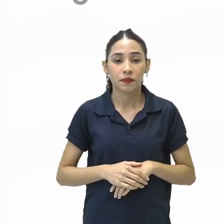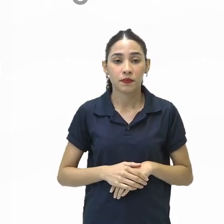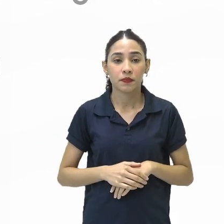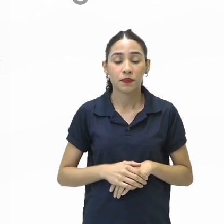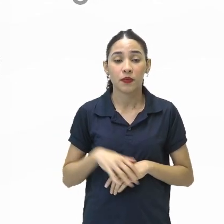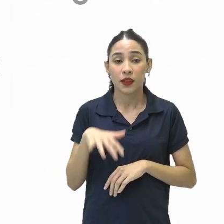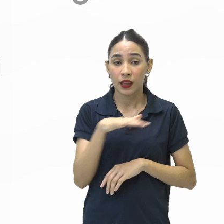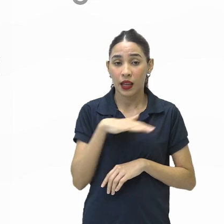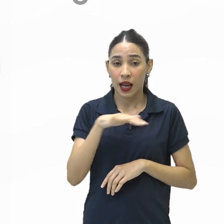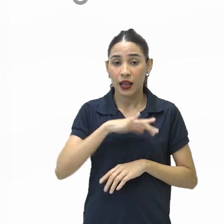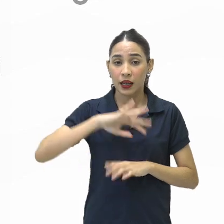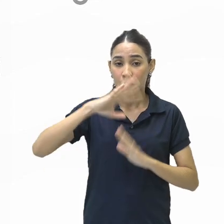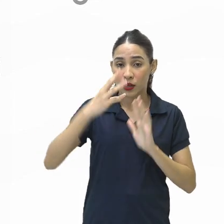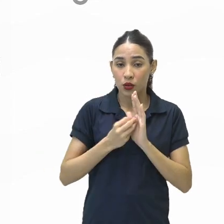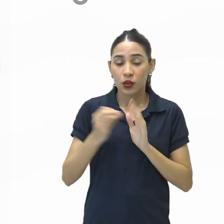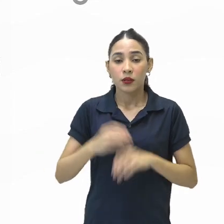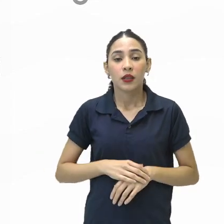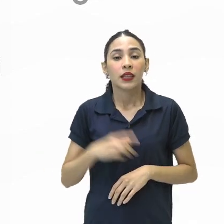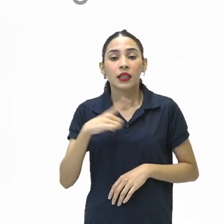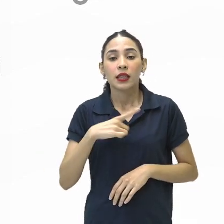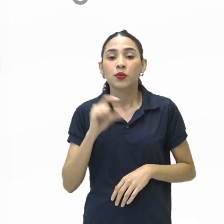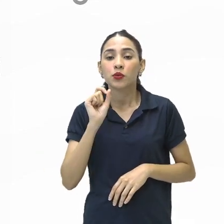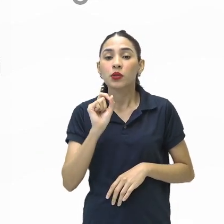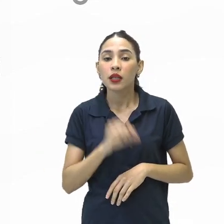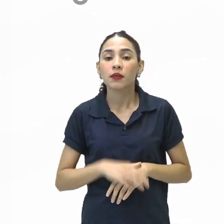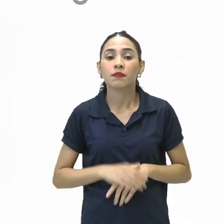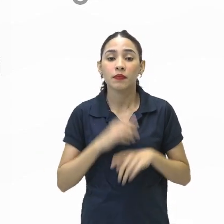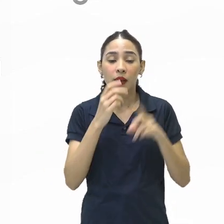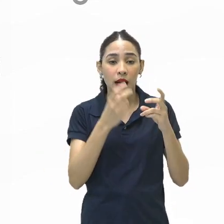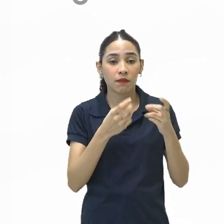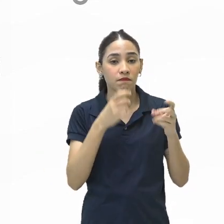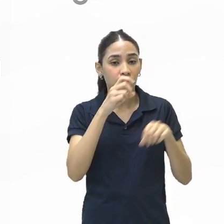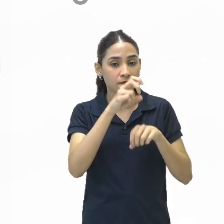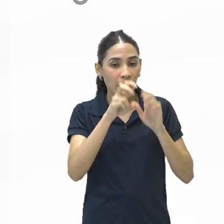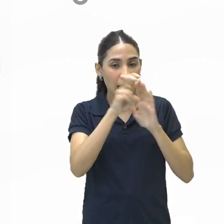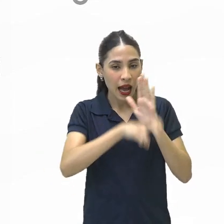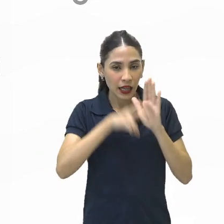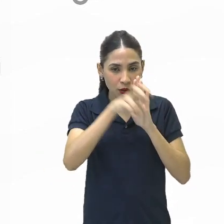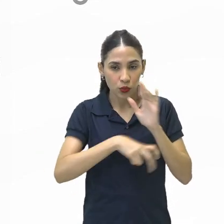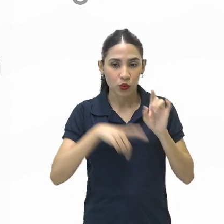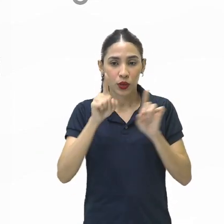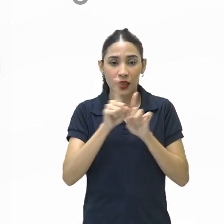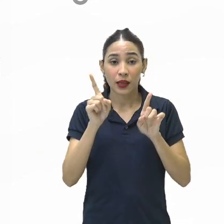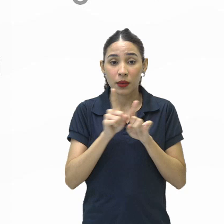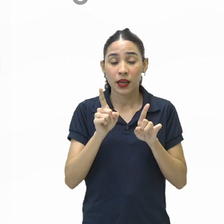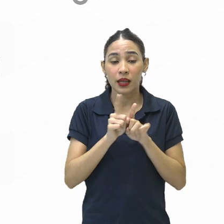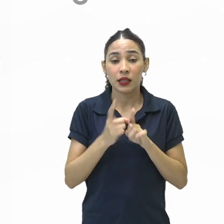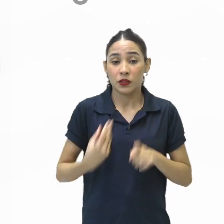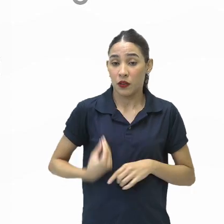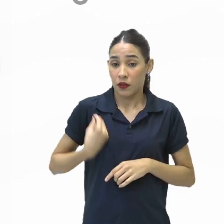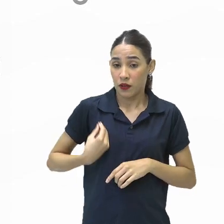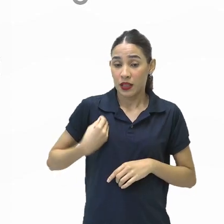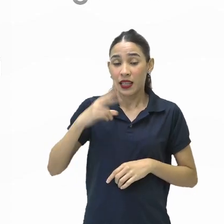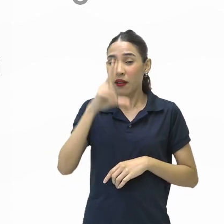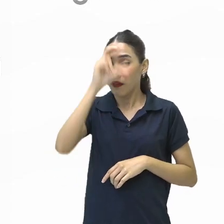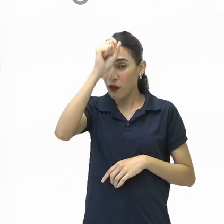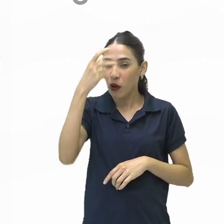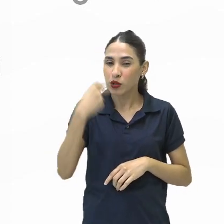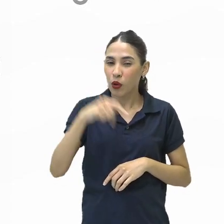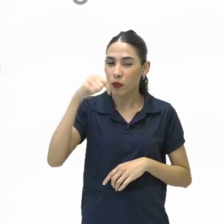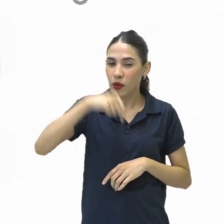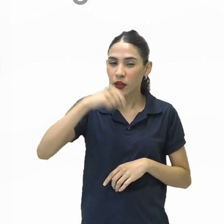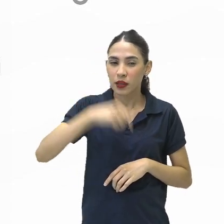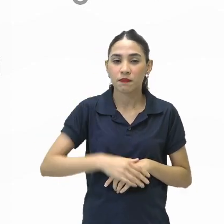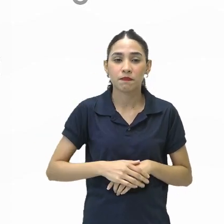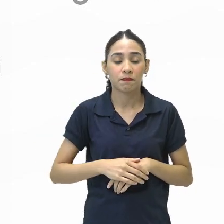na região amazônica, nós temos a questão da agricultura e da subsistência, que são muito fortes na região.